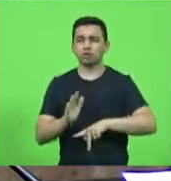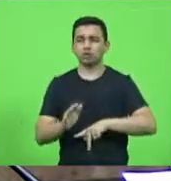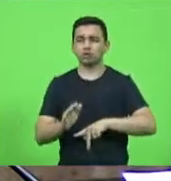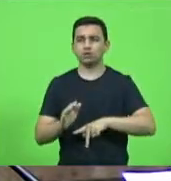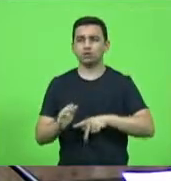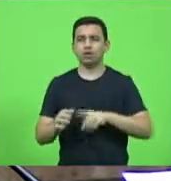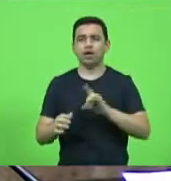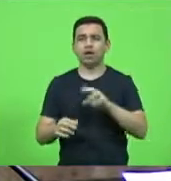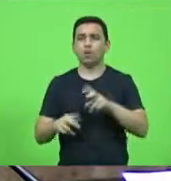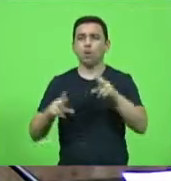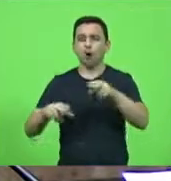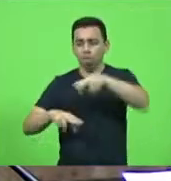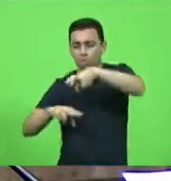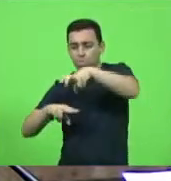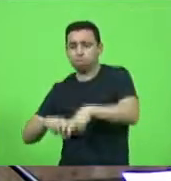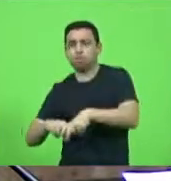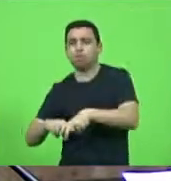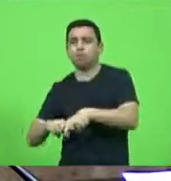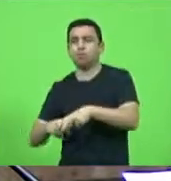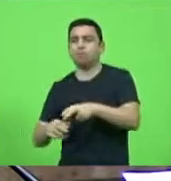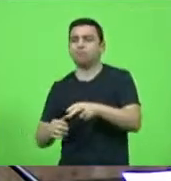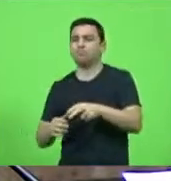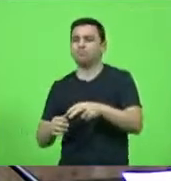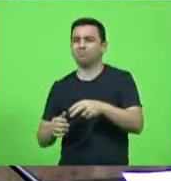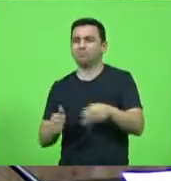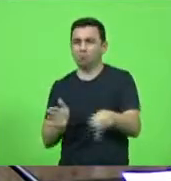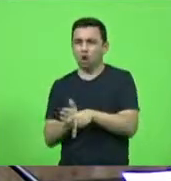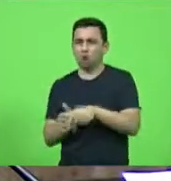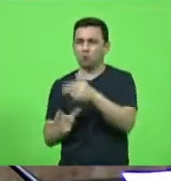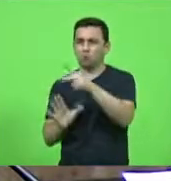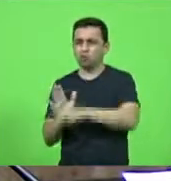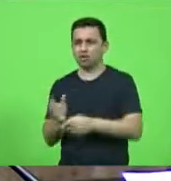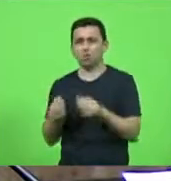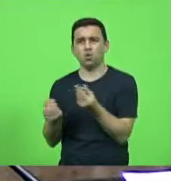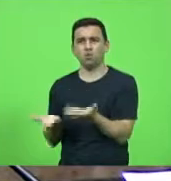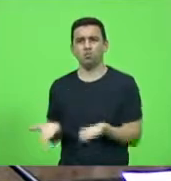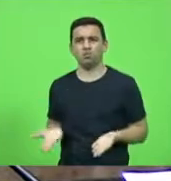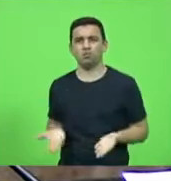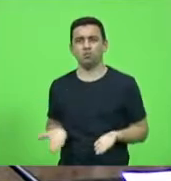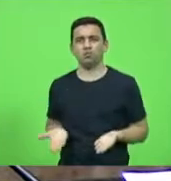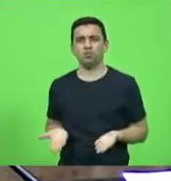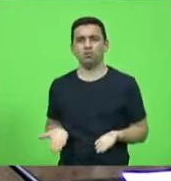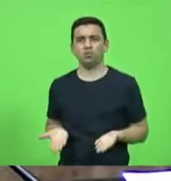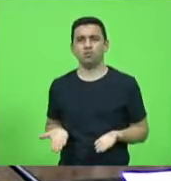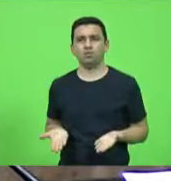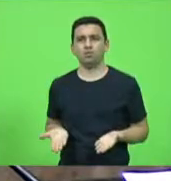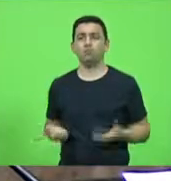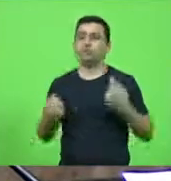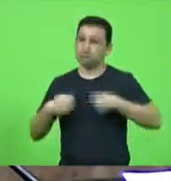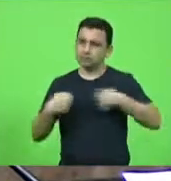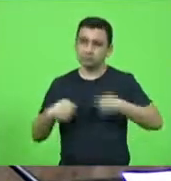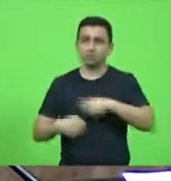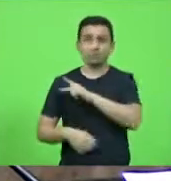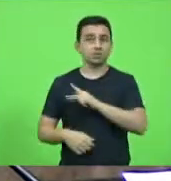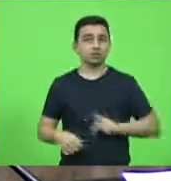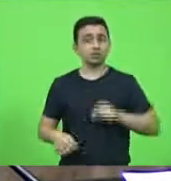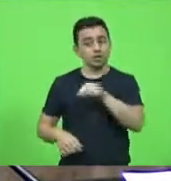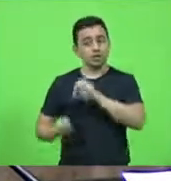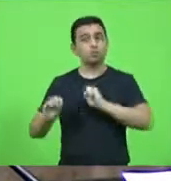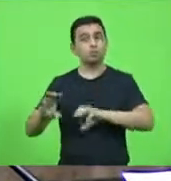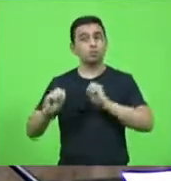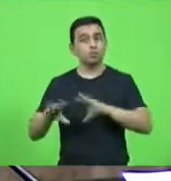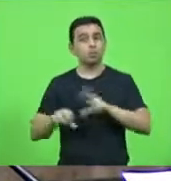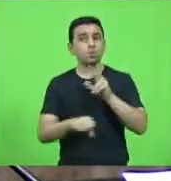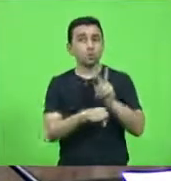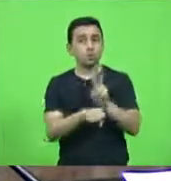cima. Então, a gente precisa, sim, de uma presidência na educação, que é a educação que